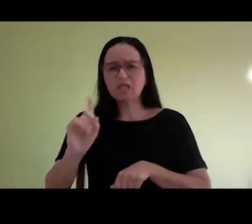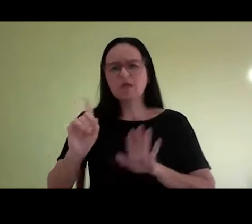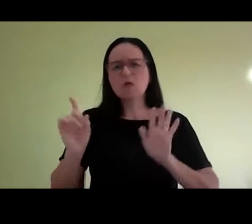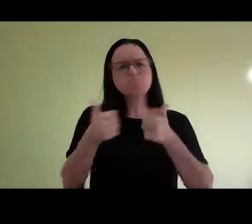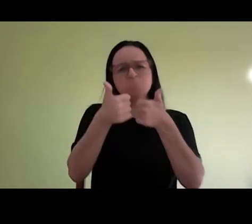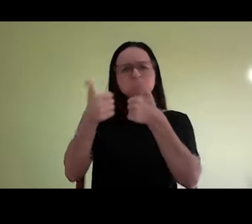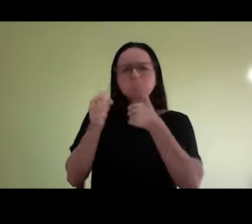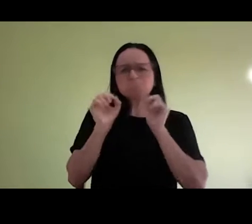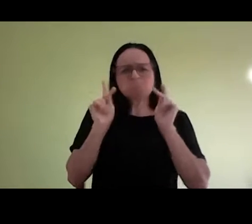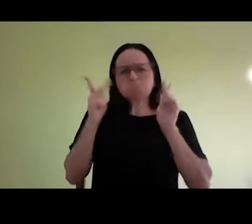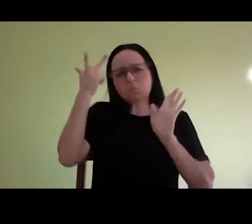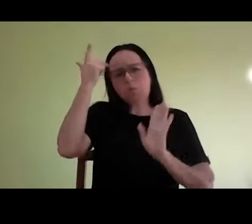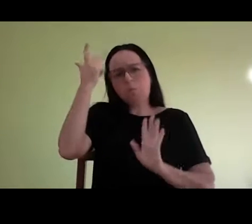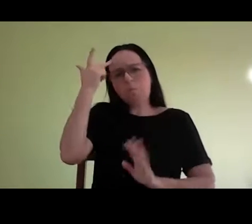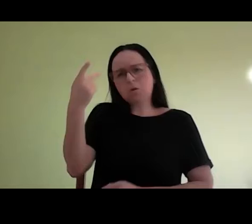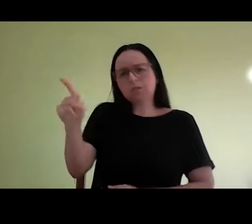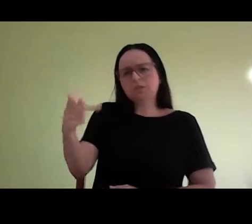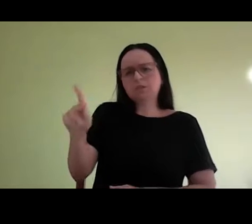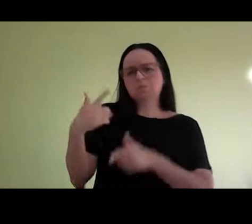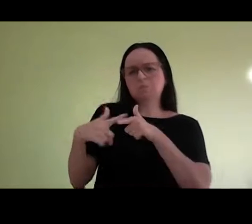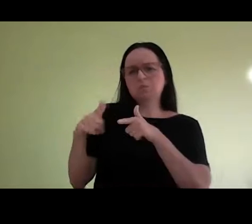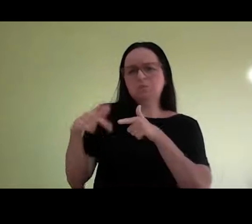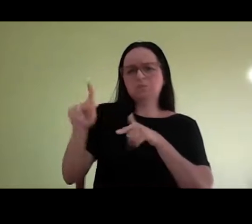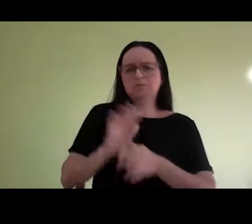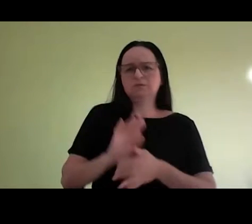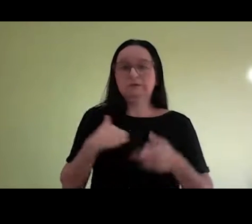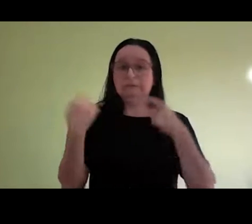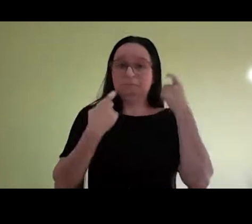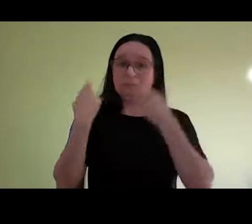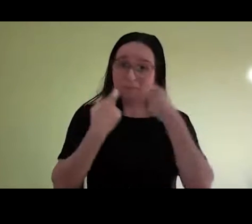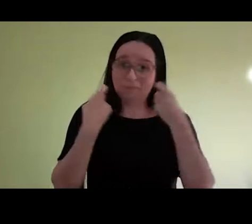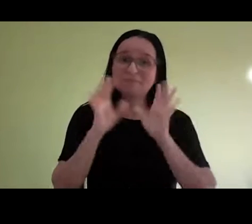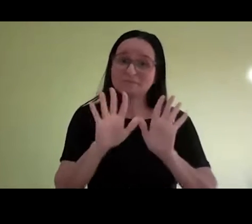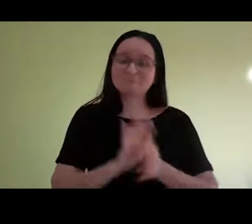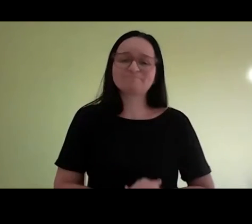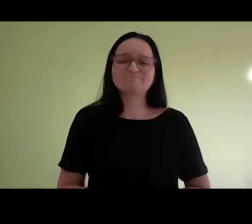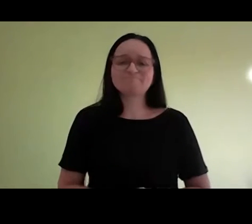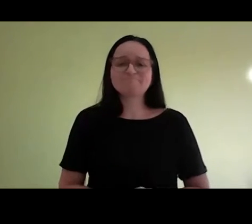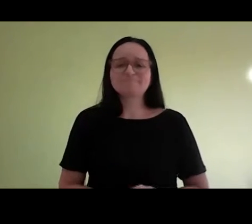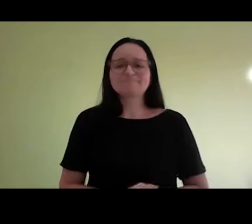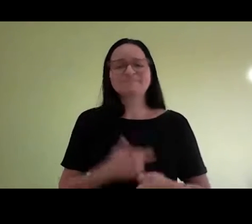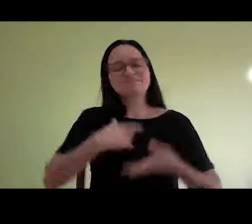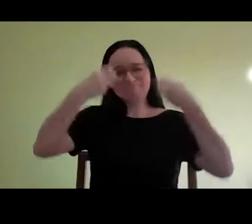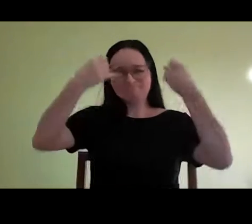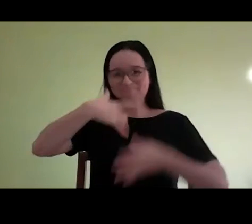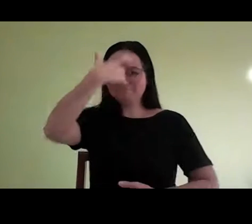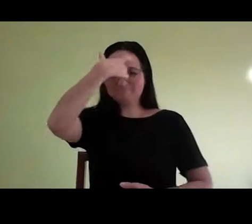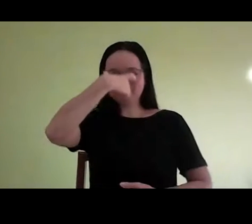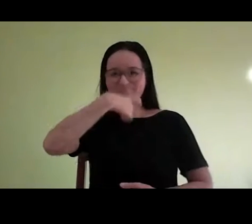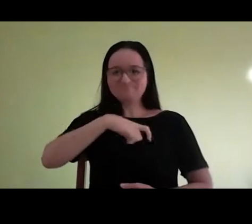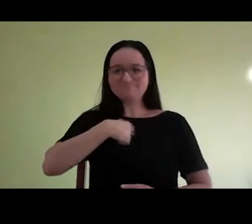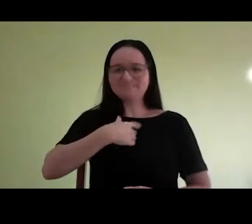aqui está normal. Está normal? Está bom. Eu sempre fico preocupada, tá? Deixa eu, então, me descrever, porque eu sempre tenho